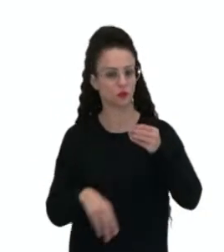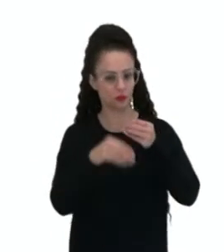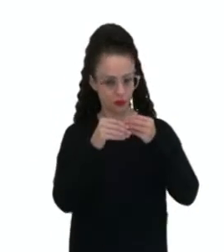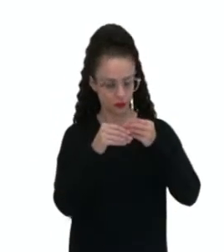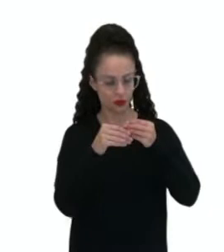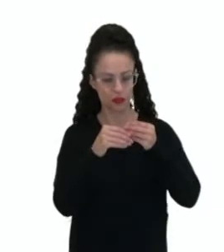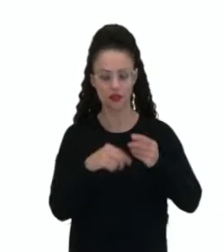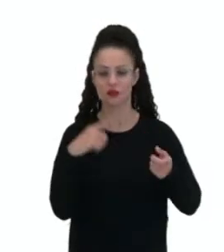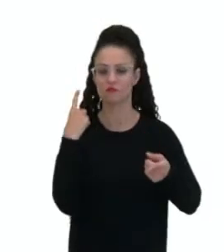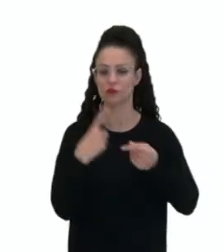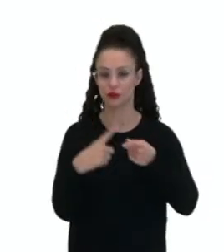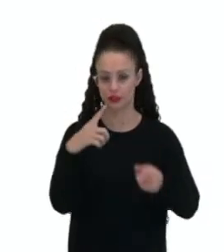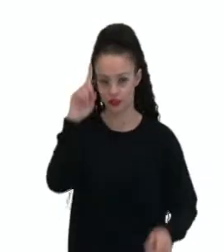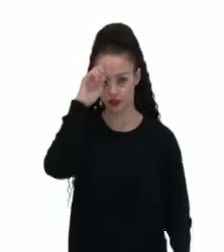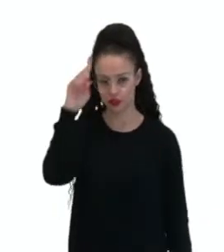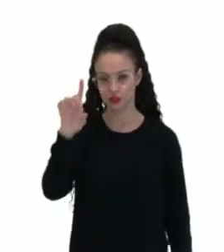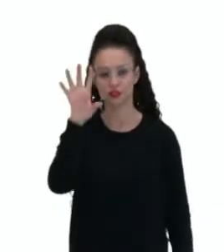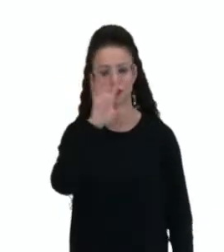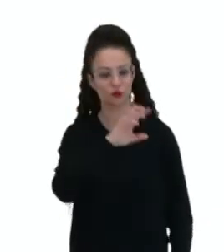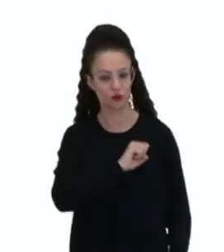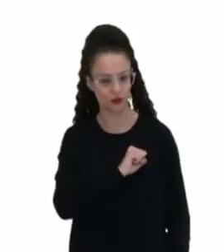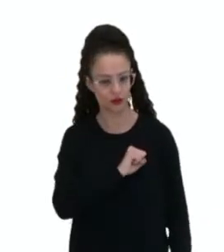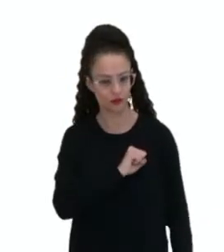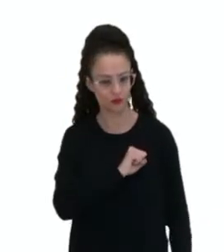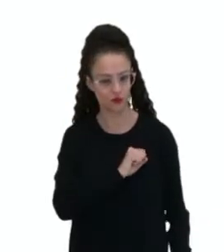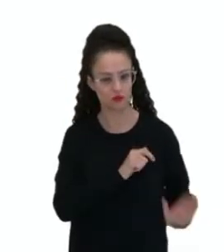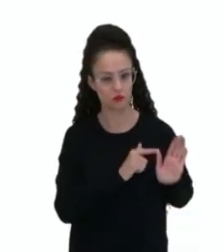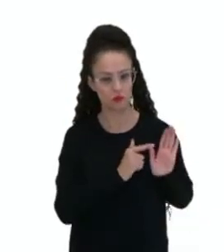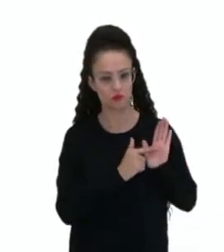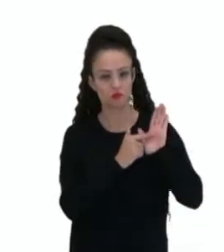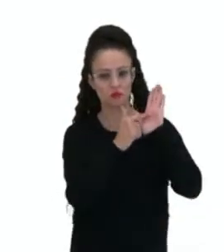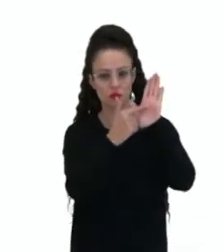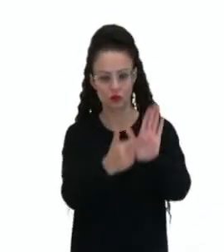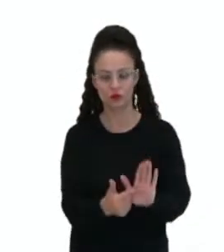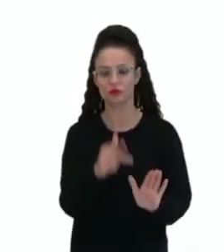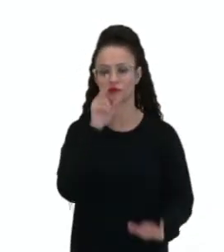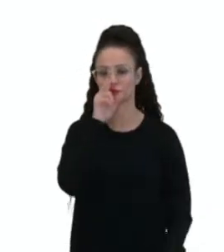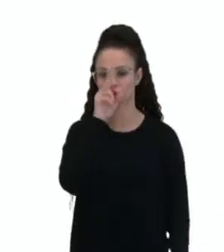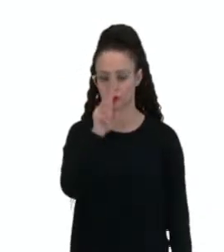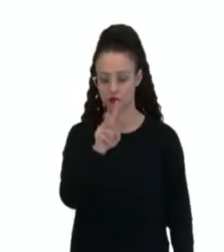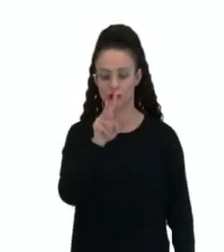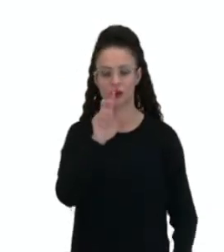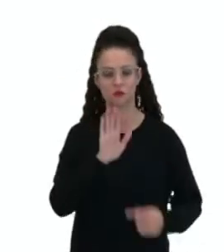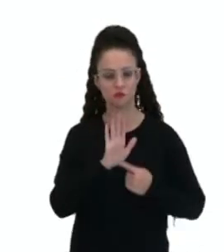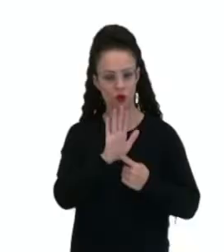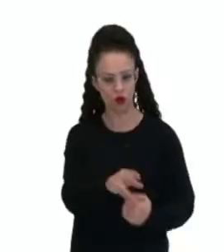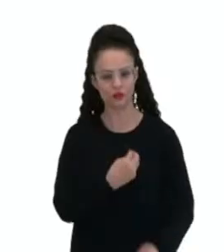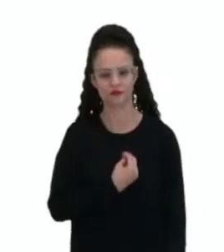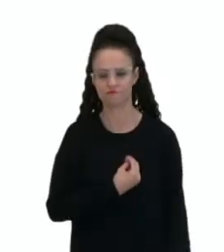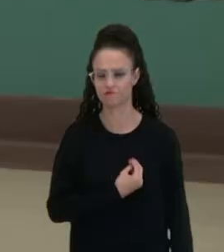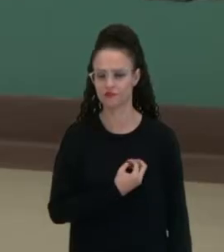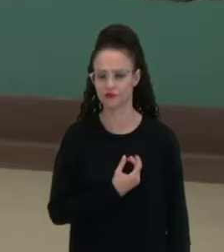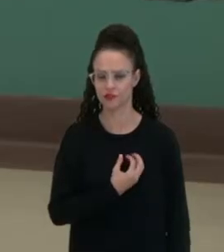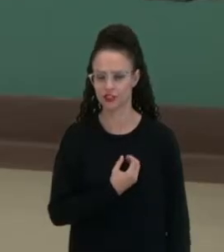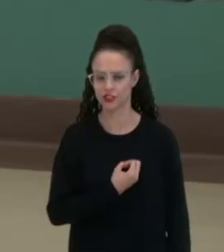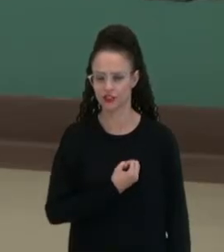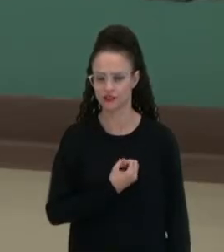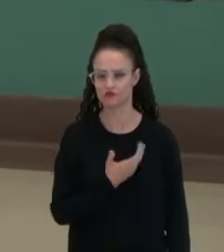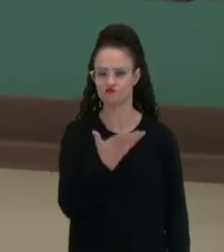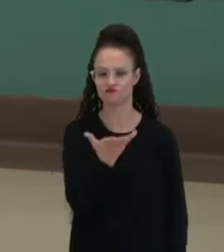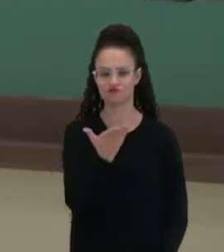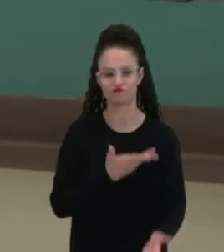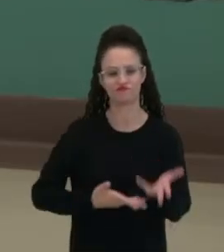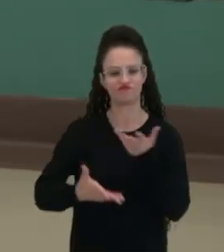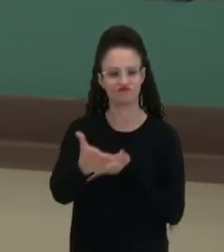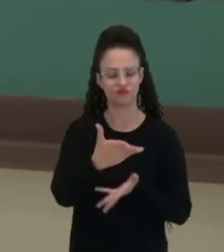ó, pois é o dia em que o amor mostra sua força, mostra que está vivo e é compartilhado.